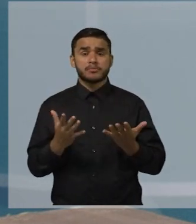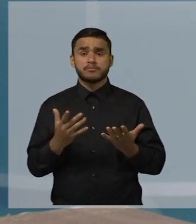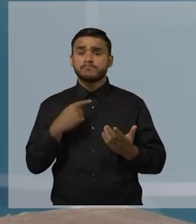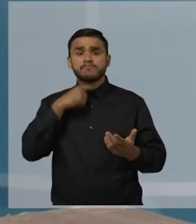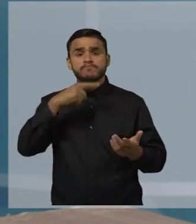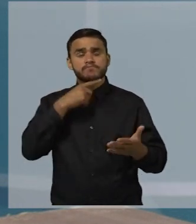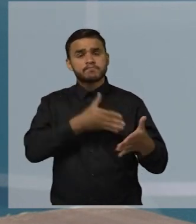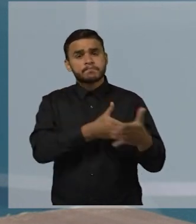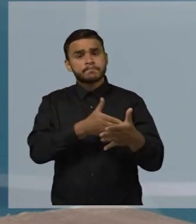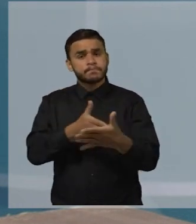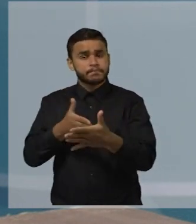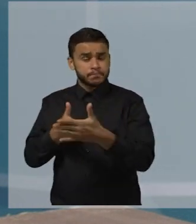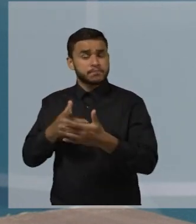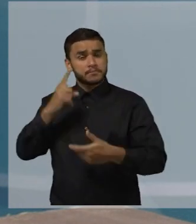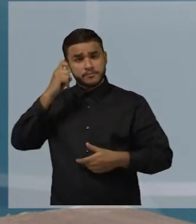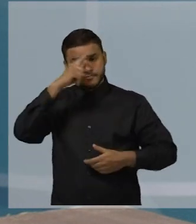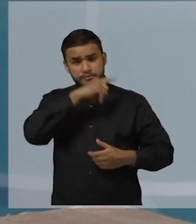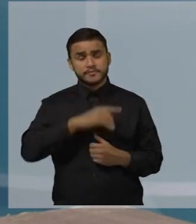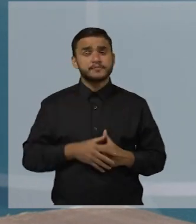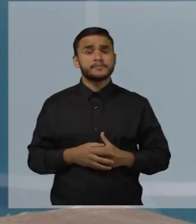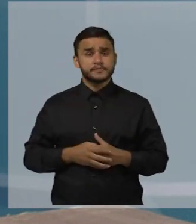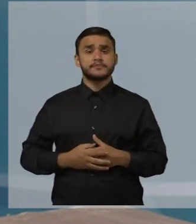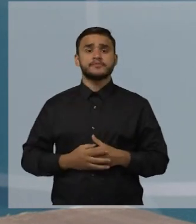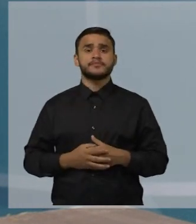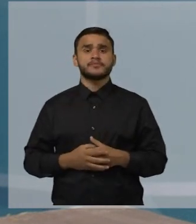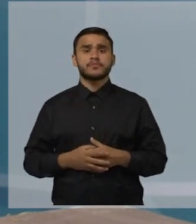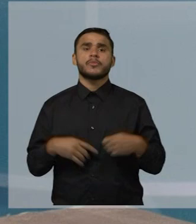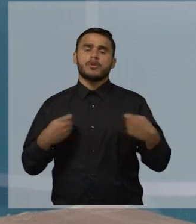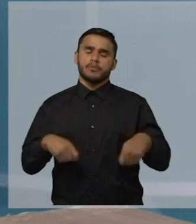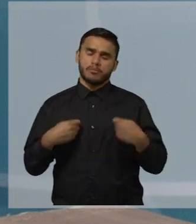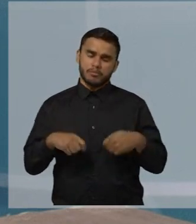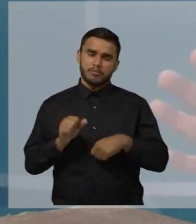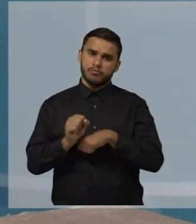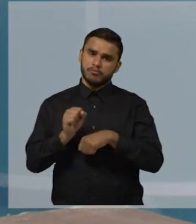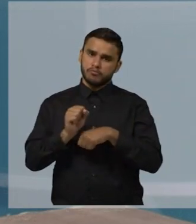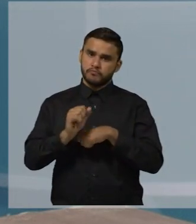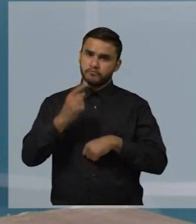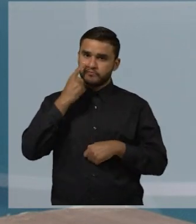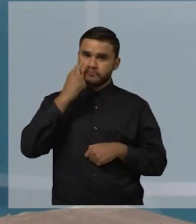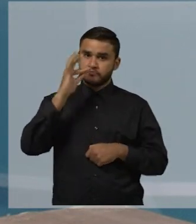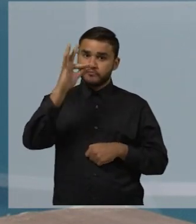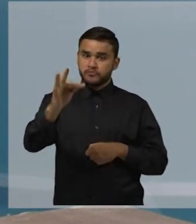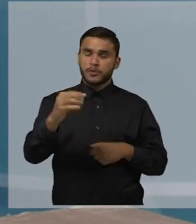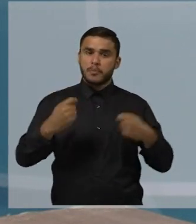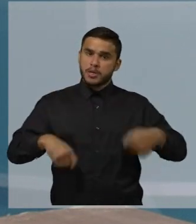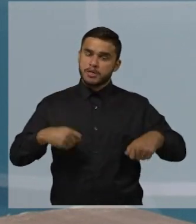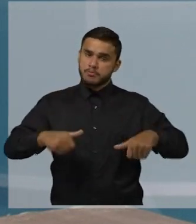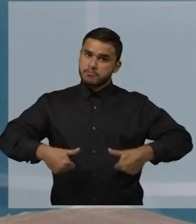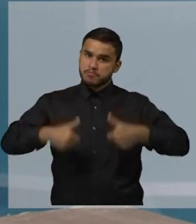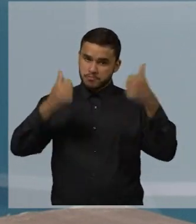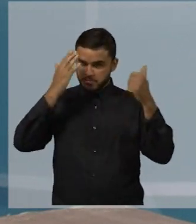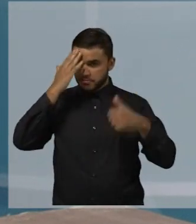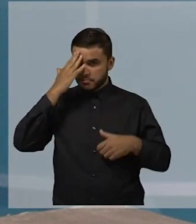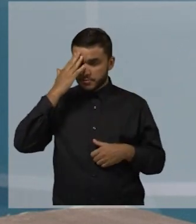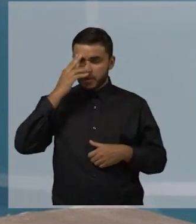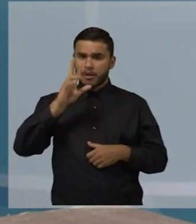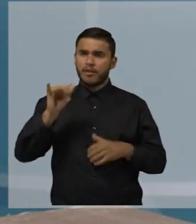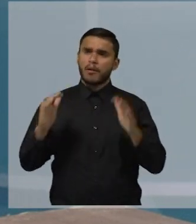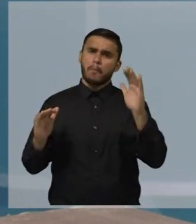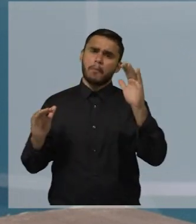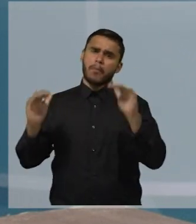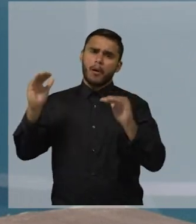chegar lá. E é uma questão de longo prazo, com toda certeza. Essa e as